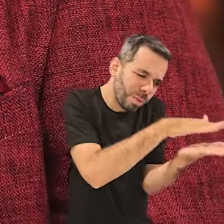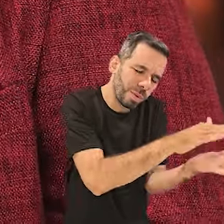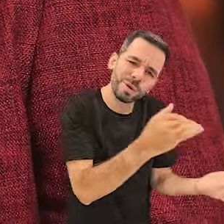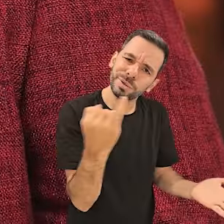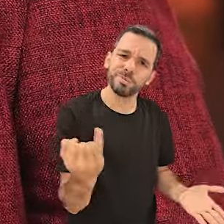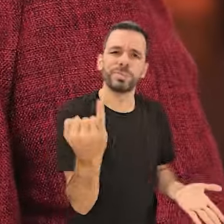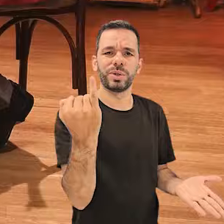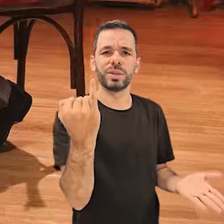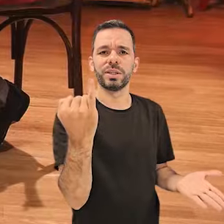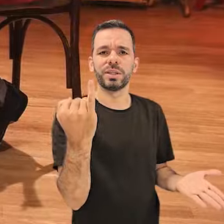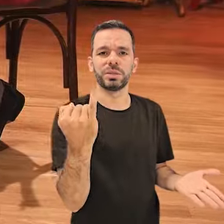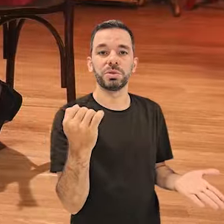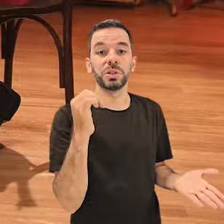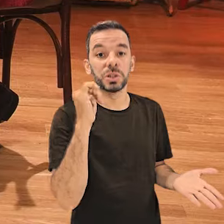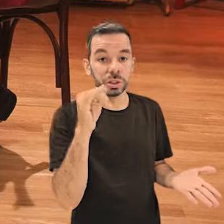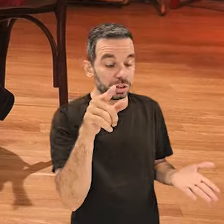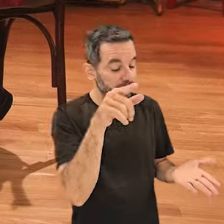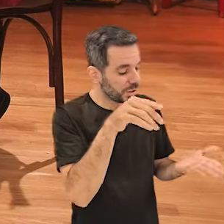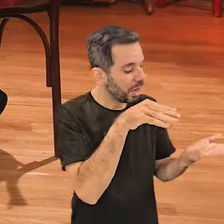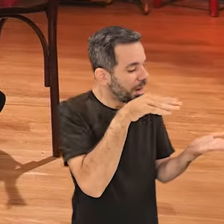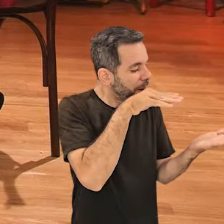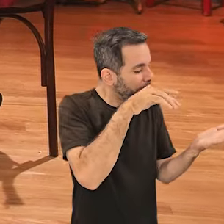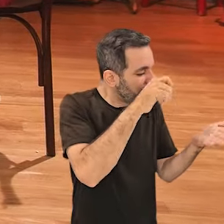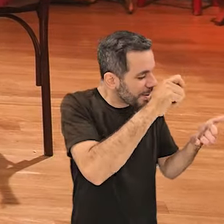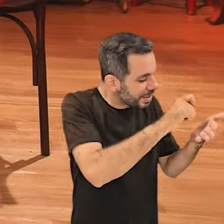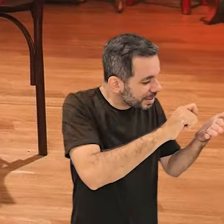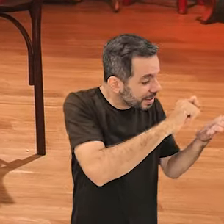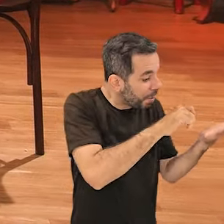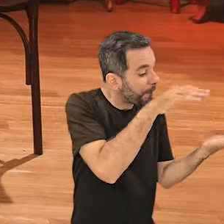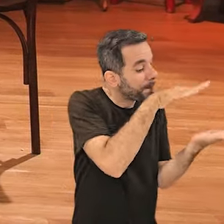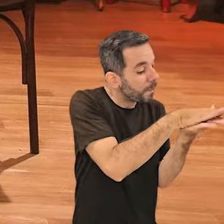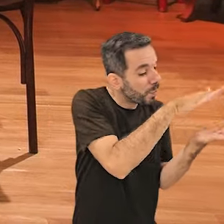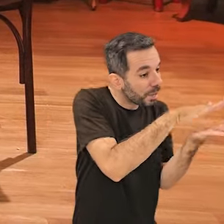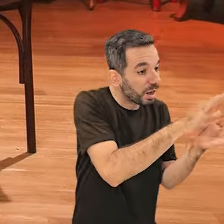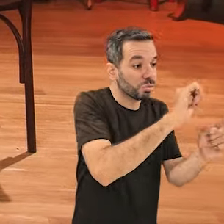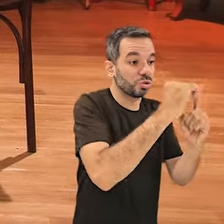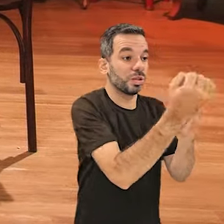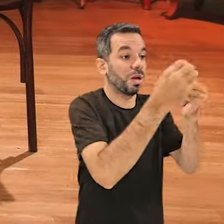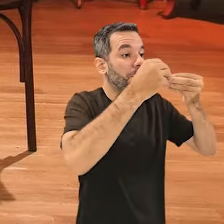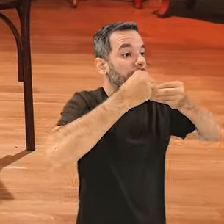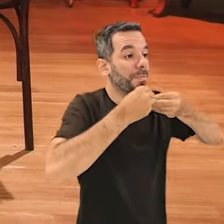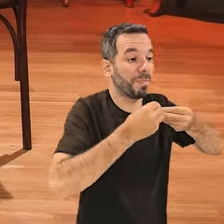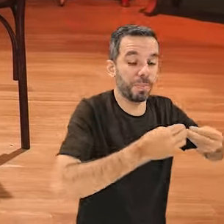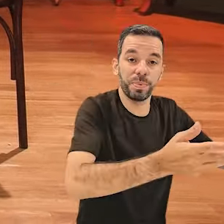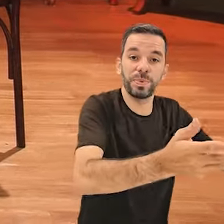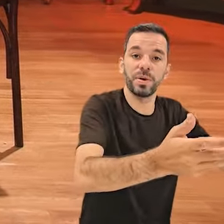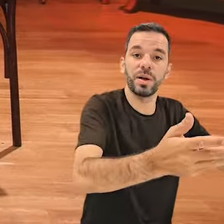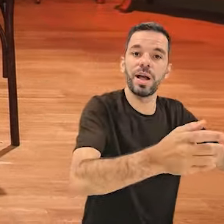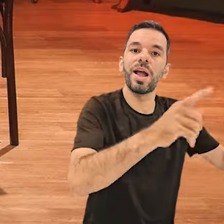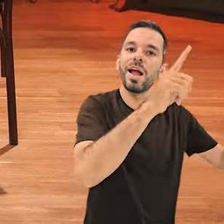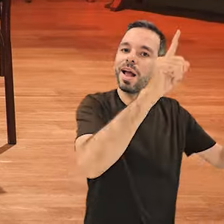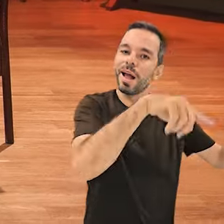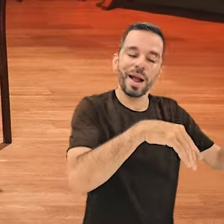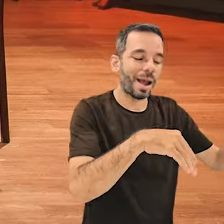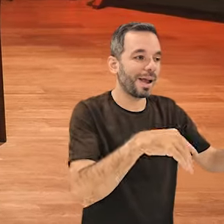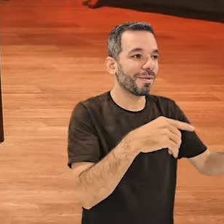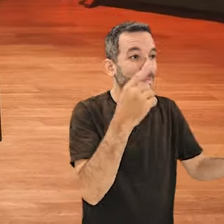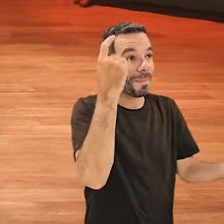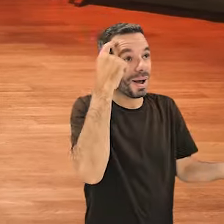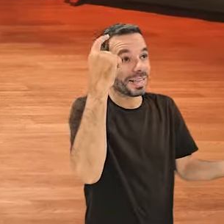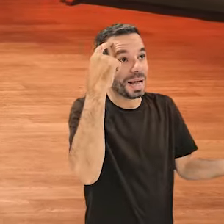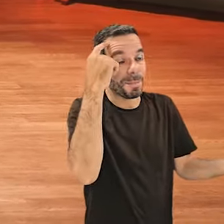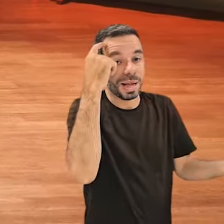a publicação, quando um autor lança uma obra para a sociedade, é a maneira dele